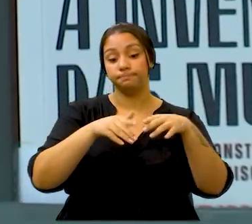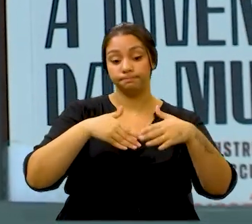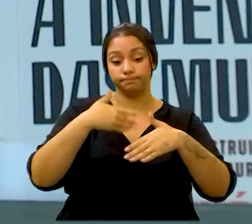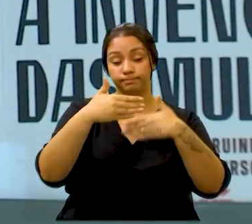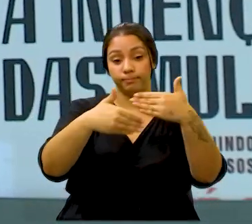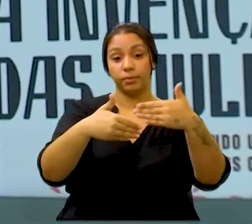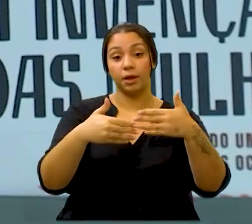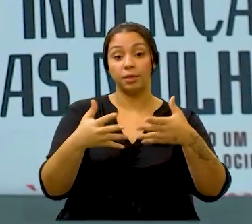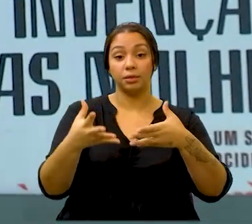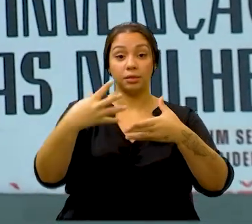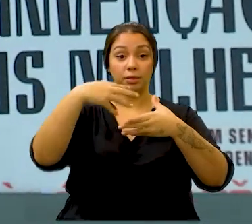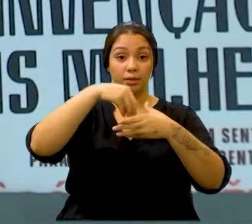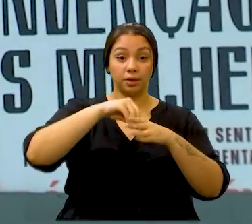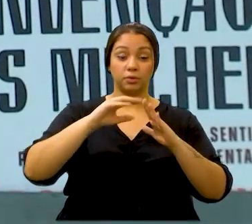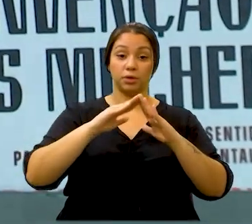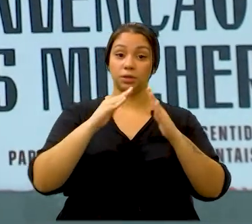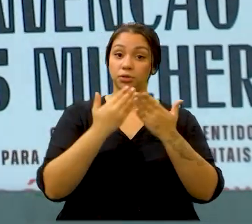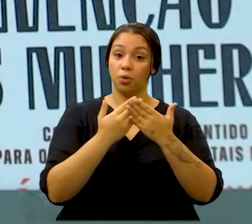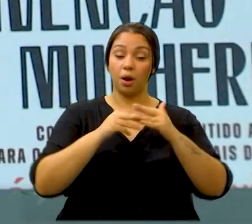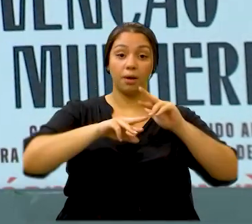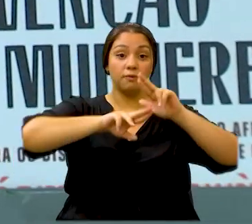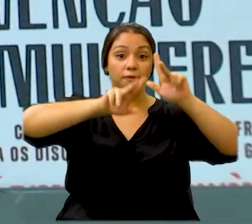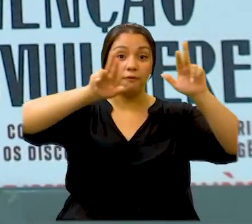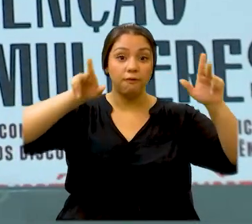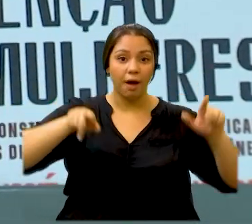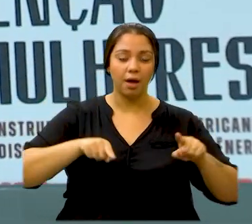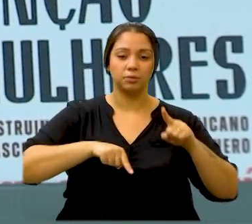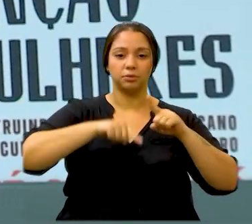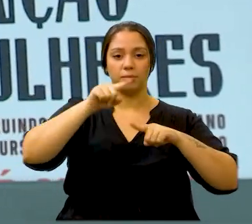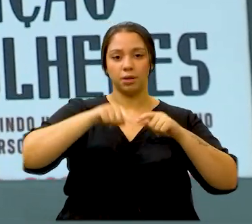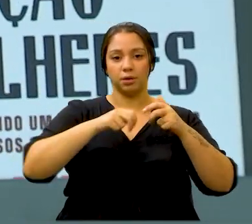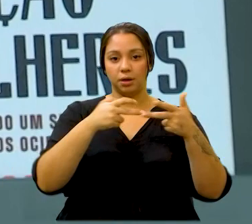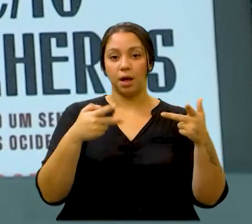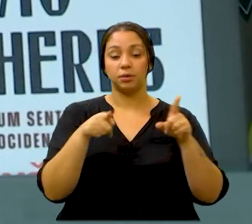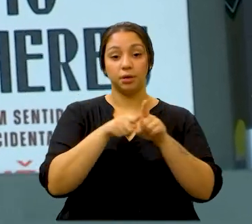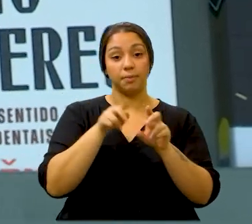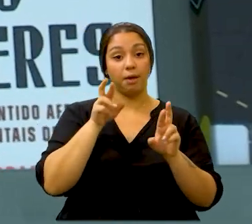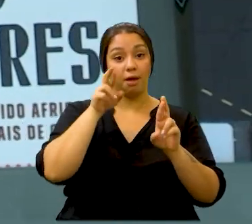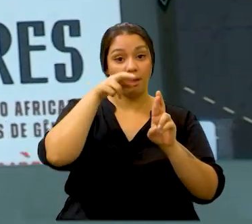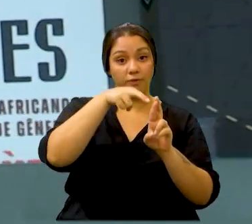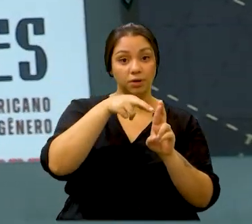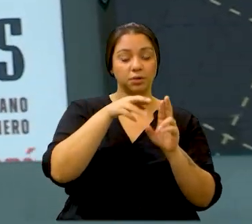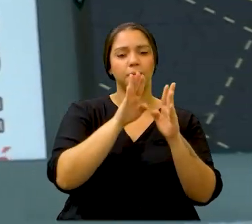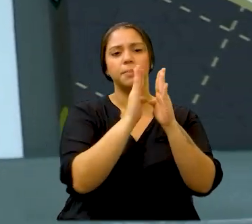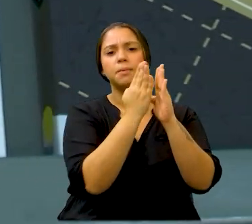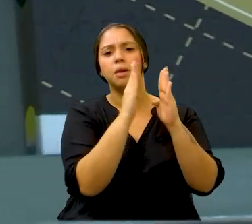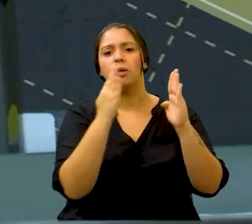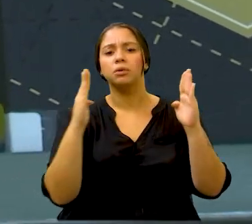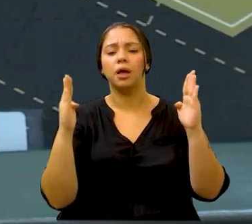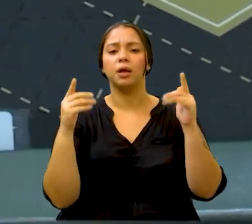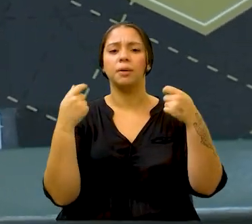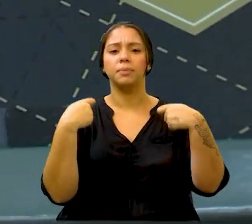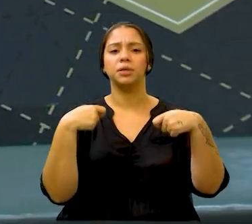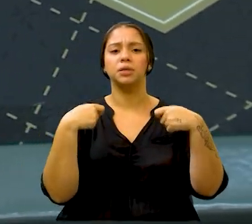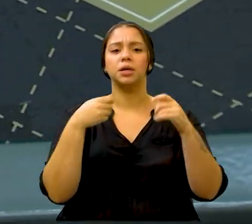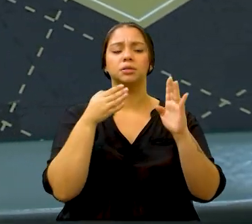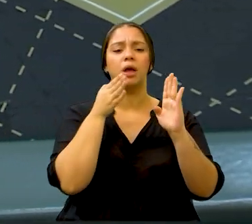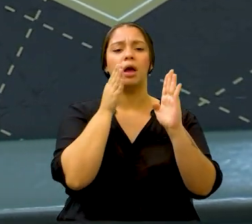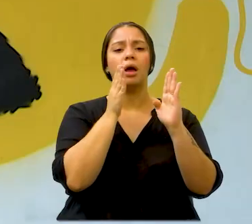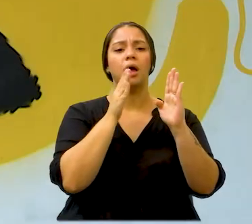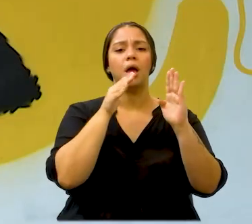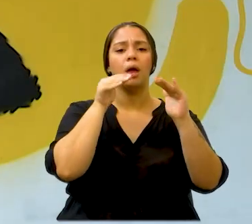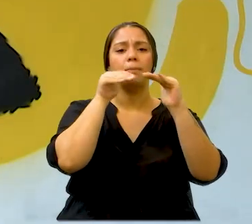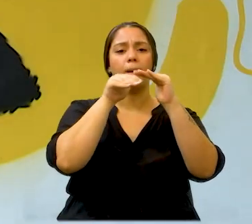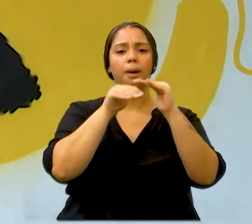a trazer para dentro das escolas cada vez mais materiais e referências. Ou seja, as bibliotecas elas têm que ser